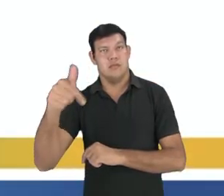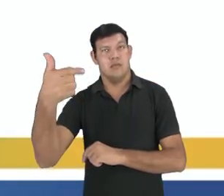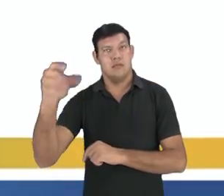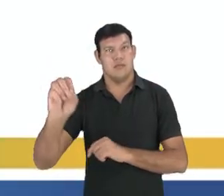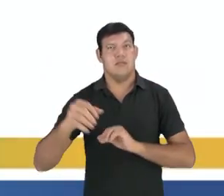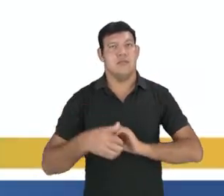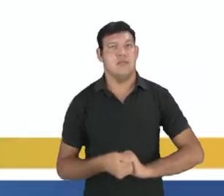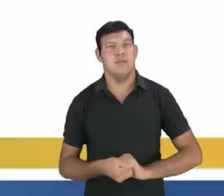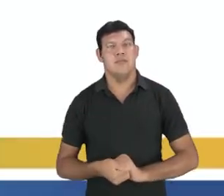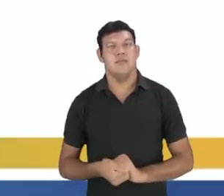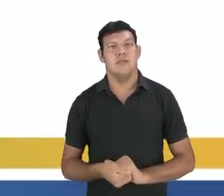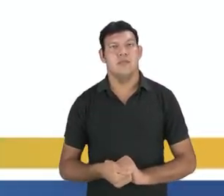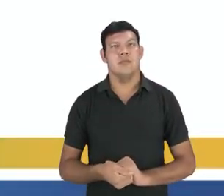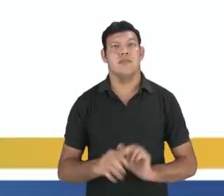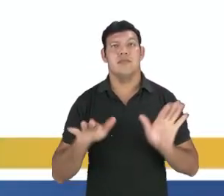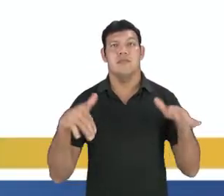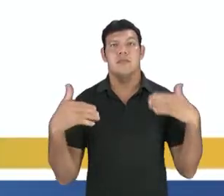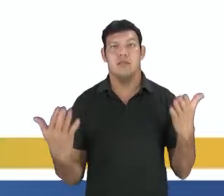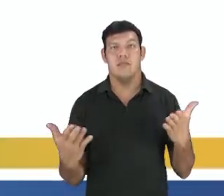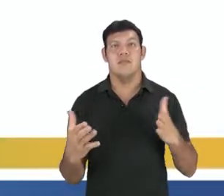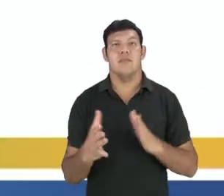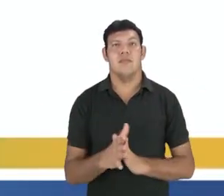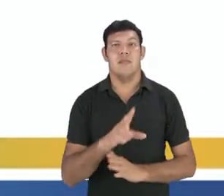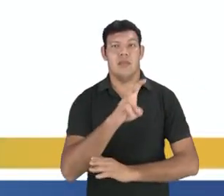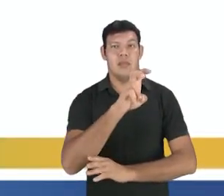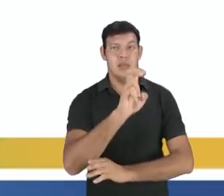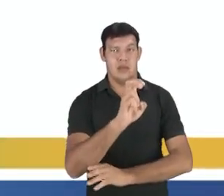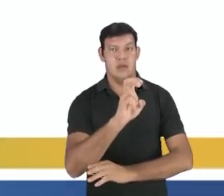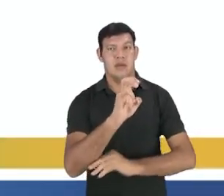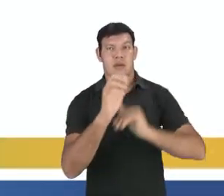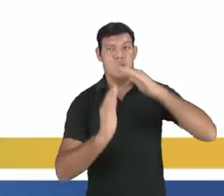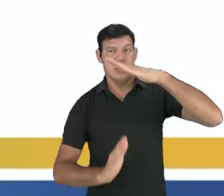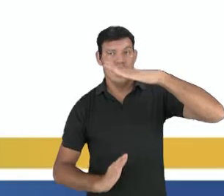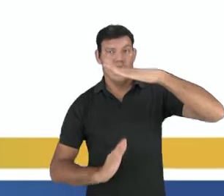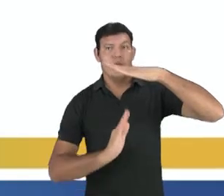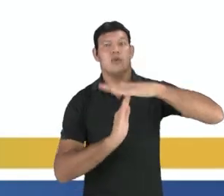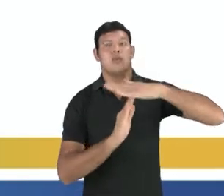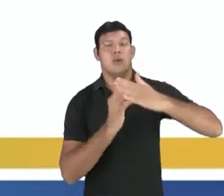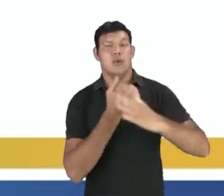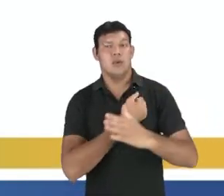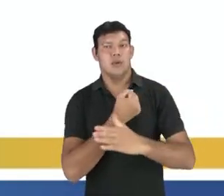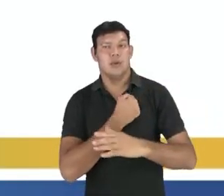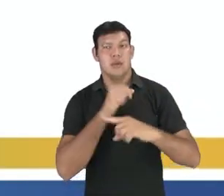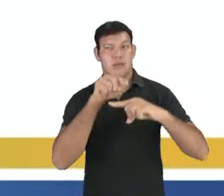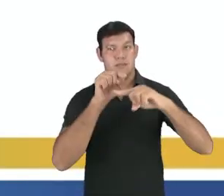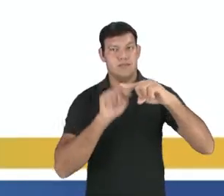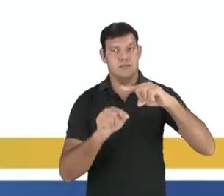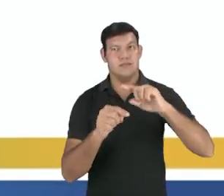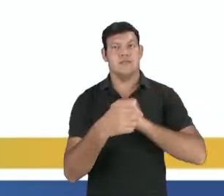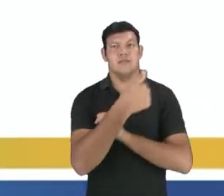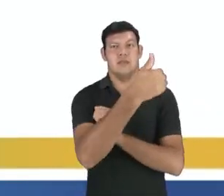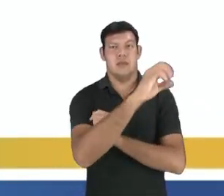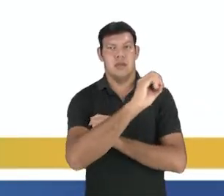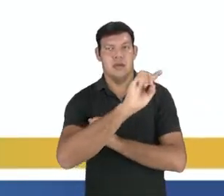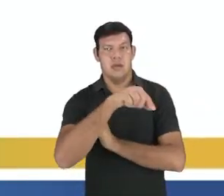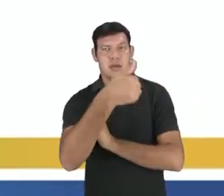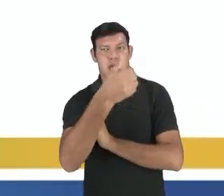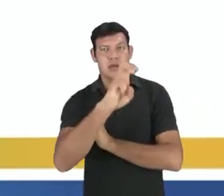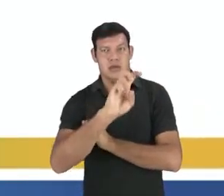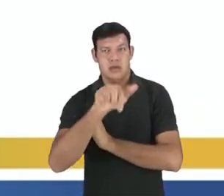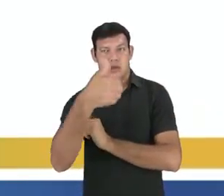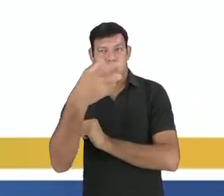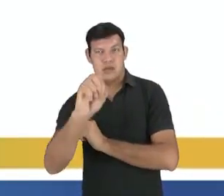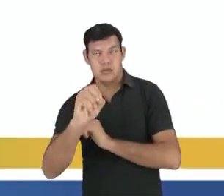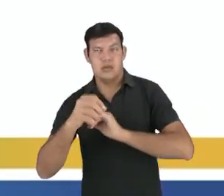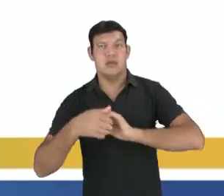ok? Dizemos então que o 5 é o máximo divisor comum entre 10, 15 e 20. Então a gente escreve